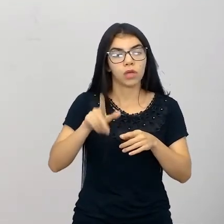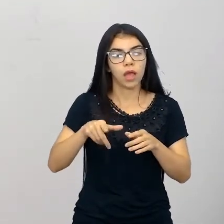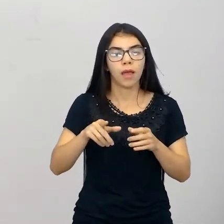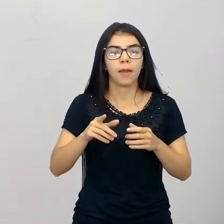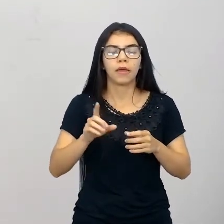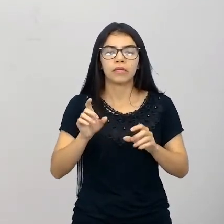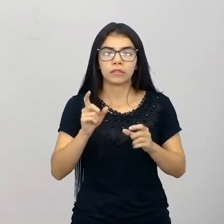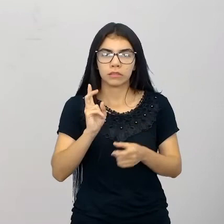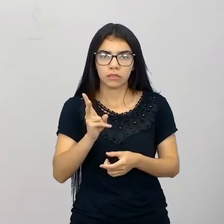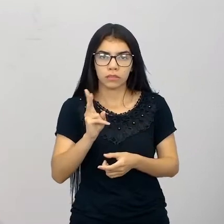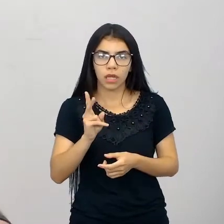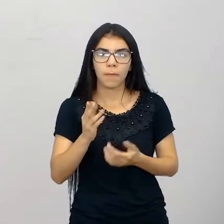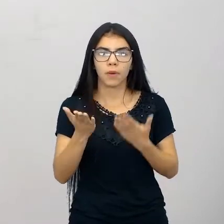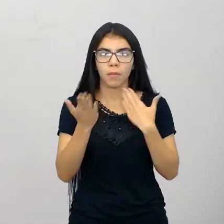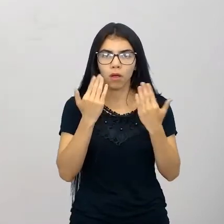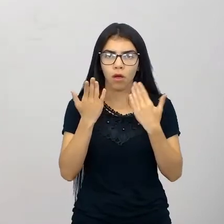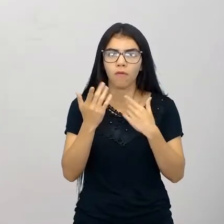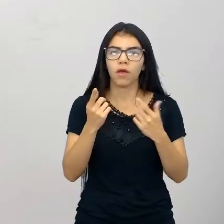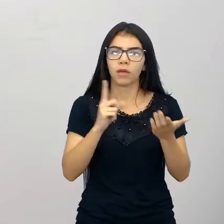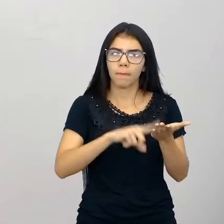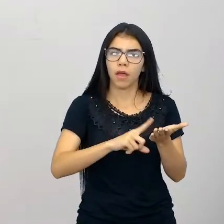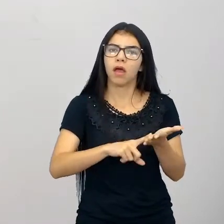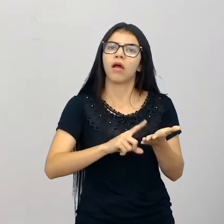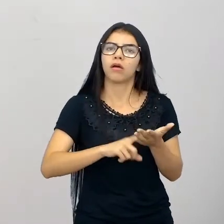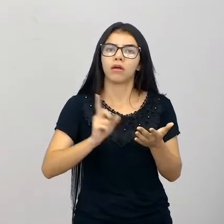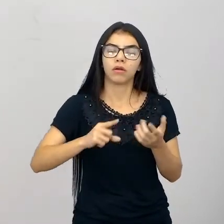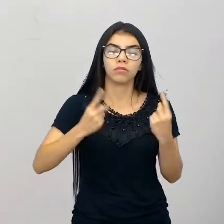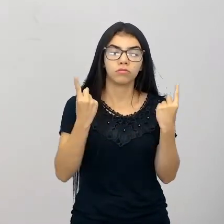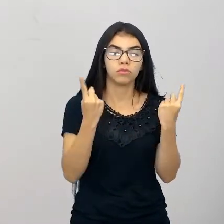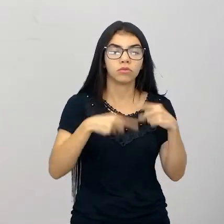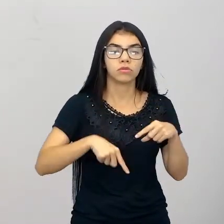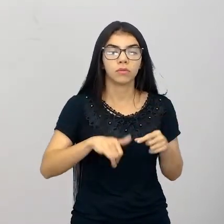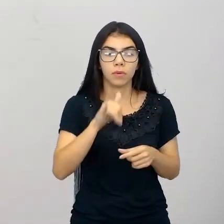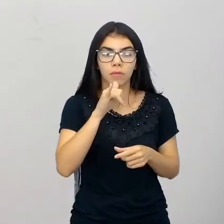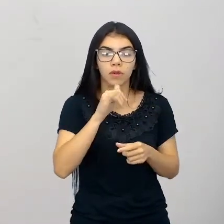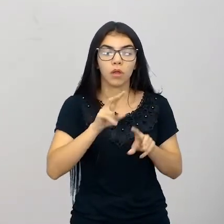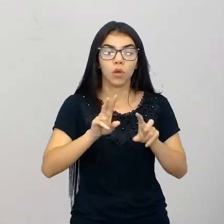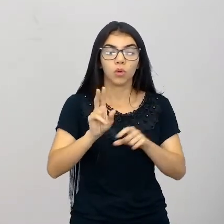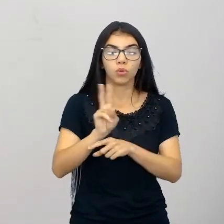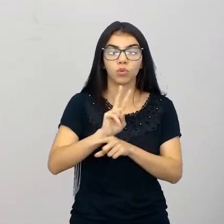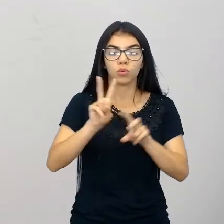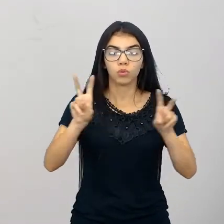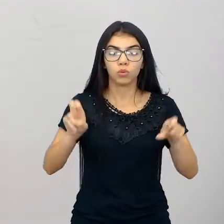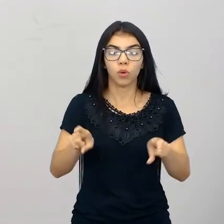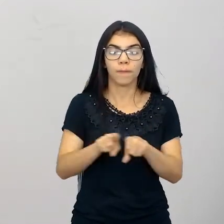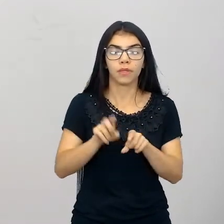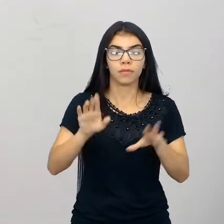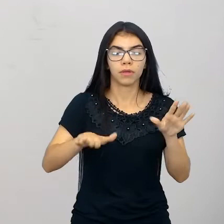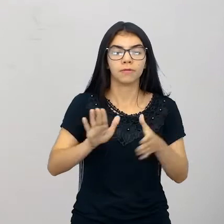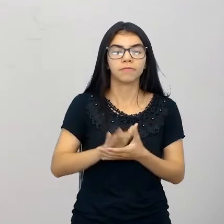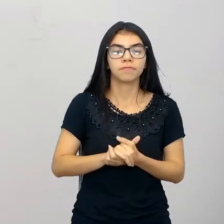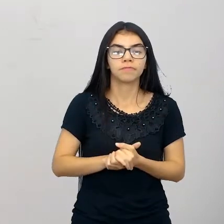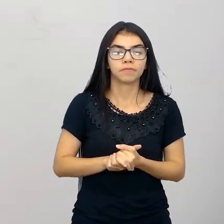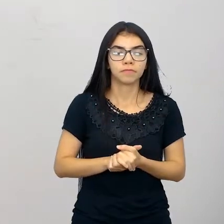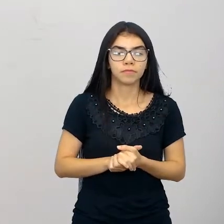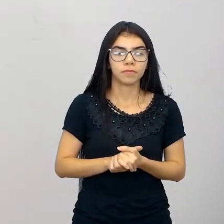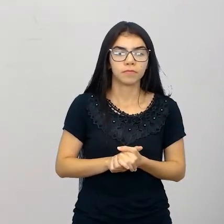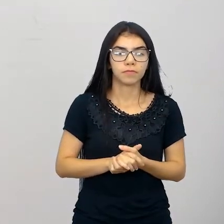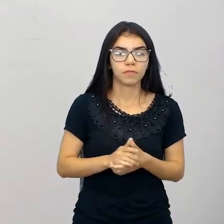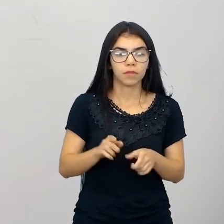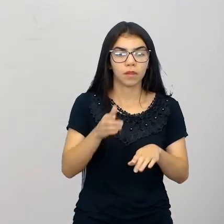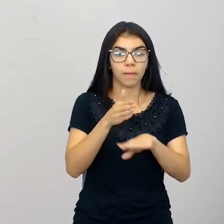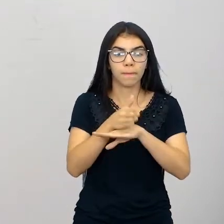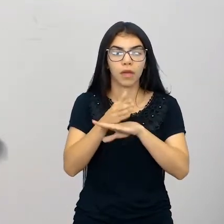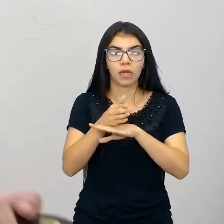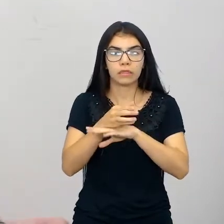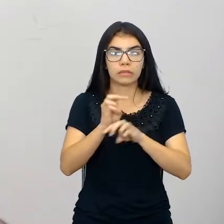né, para poder combinar. Mas eu acho que um desafio também foi preço de filme, disponibilidade, acesso a